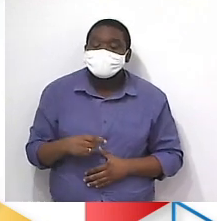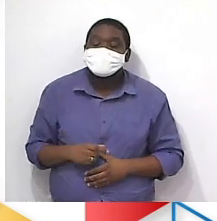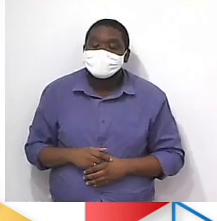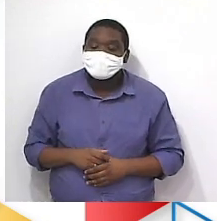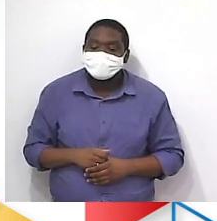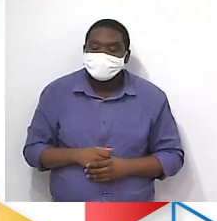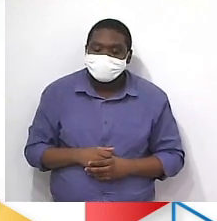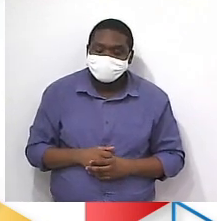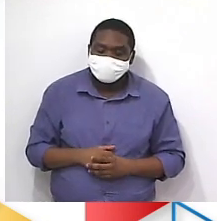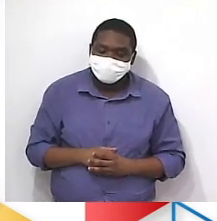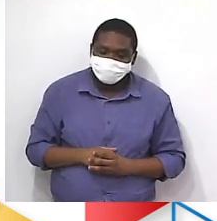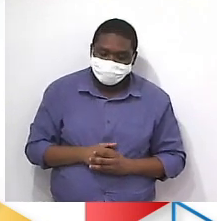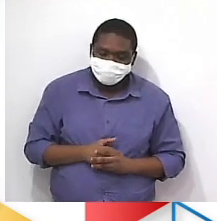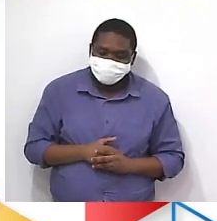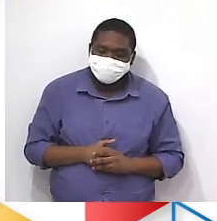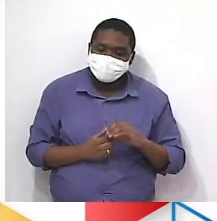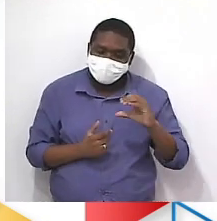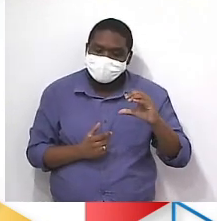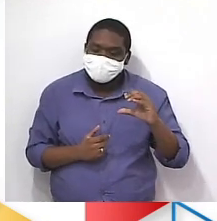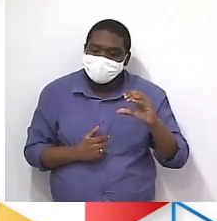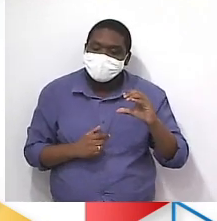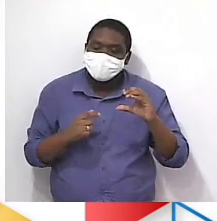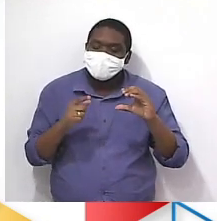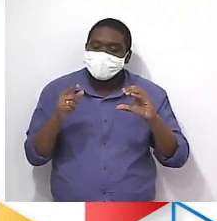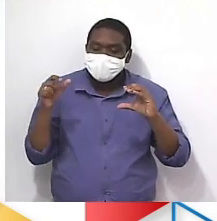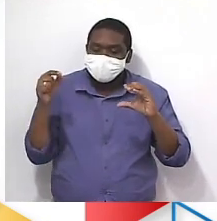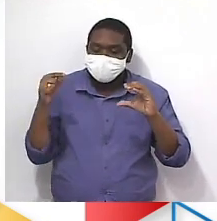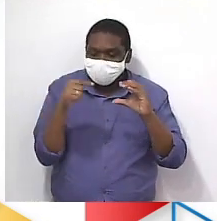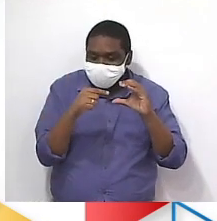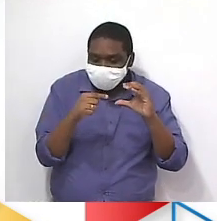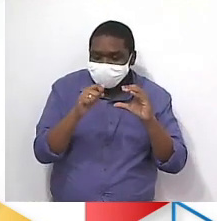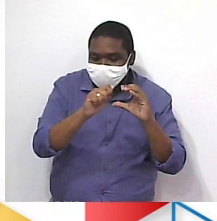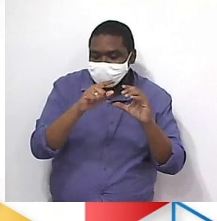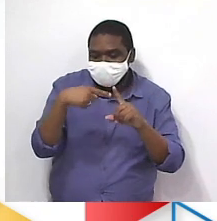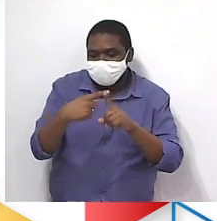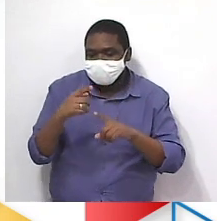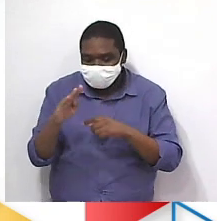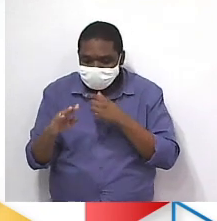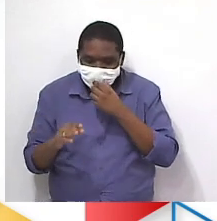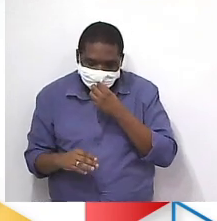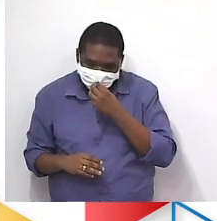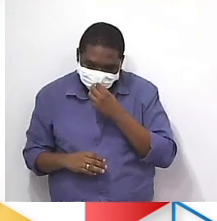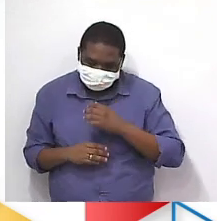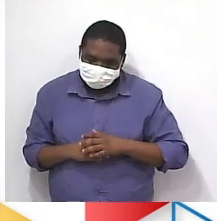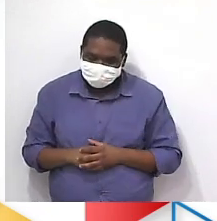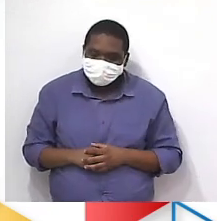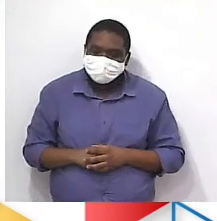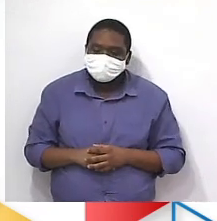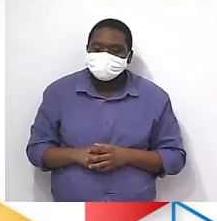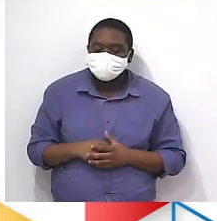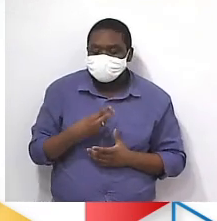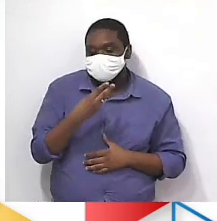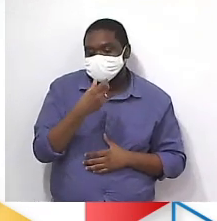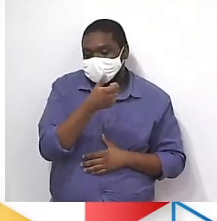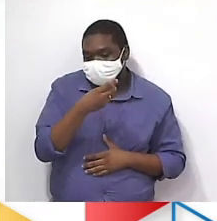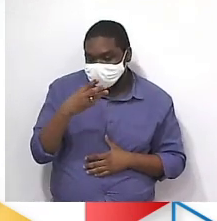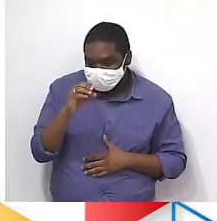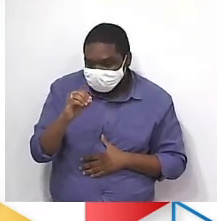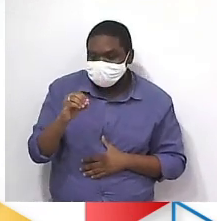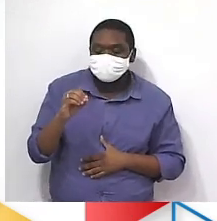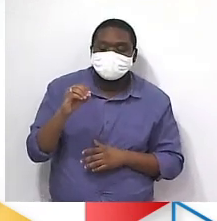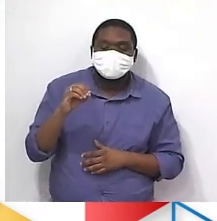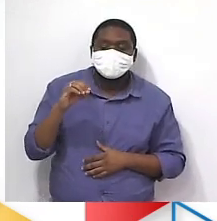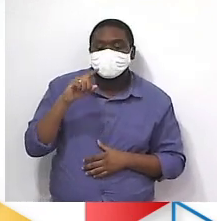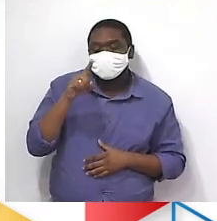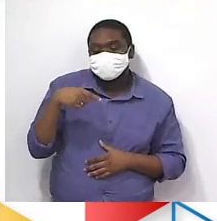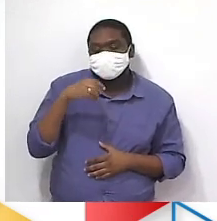mais B, tá bom? C menor que A mais B. Corrigindo. Ok? As medidas são 130, 92 e 51. Então,